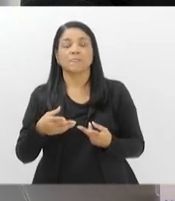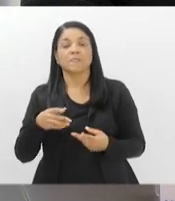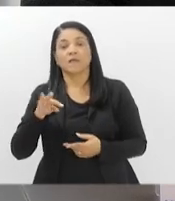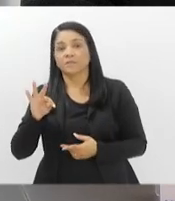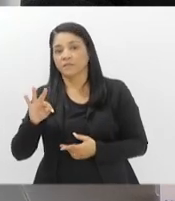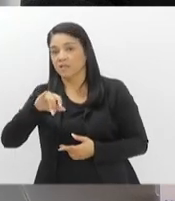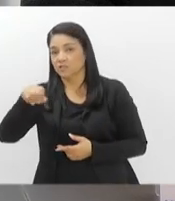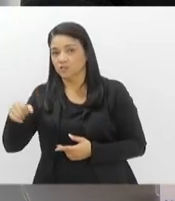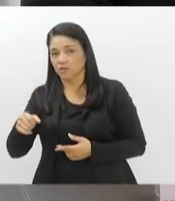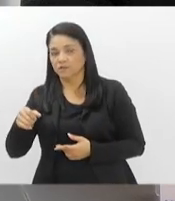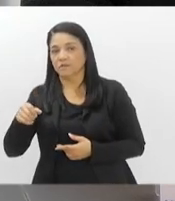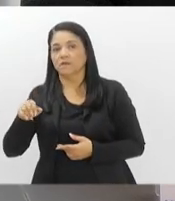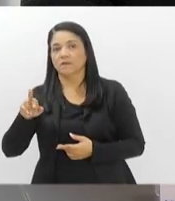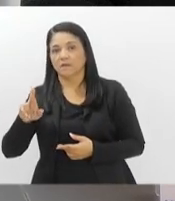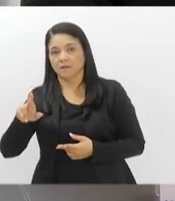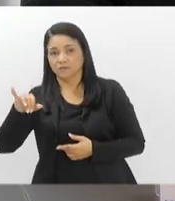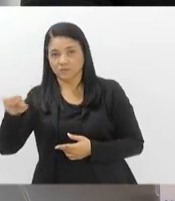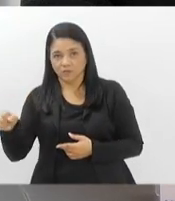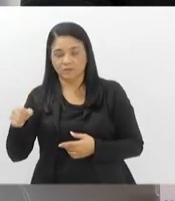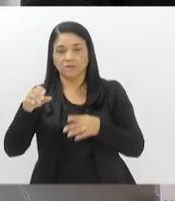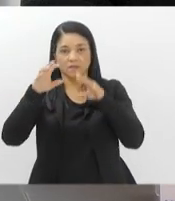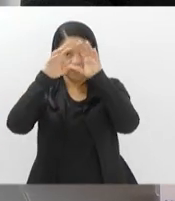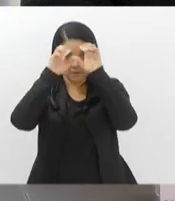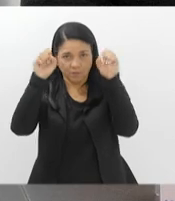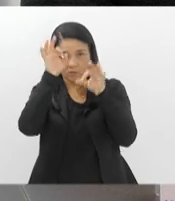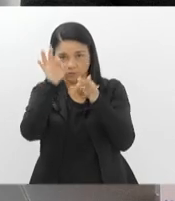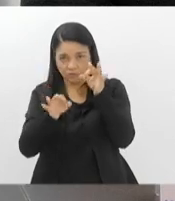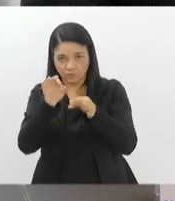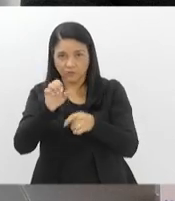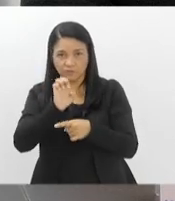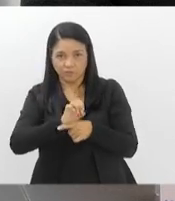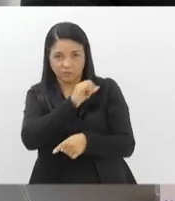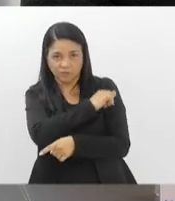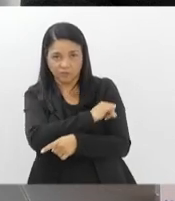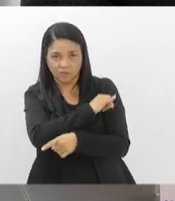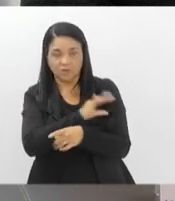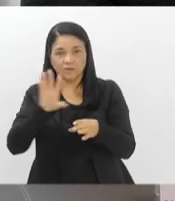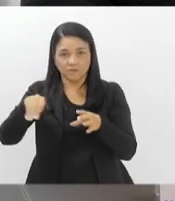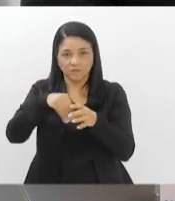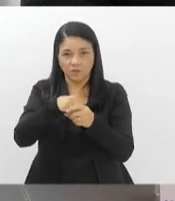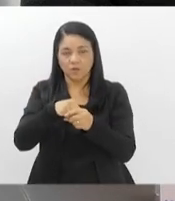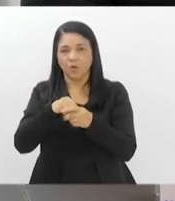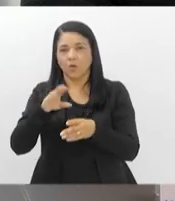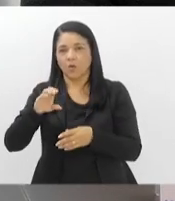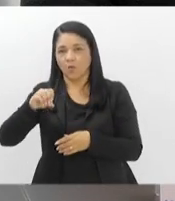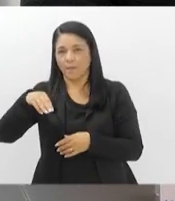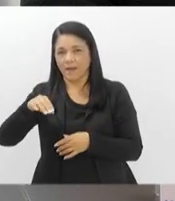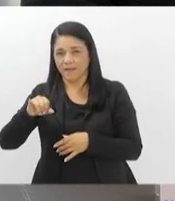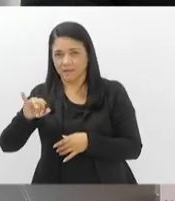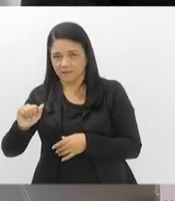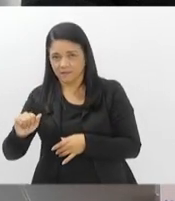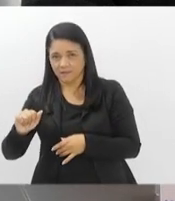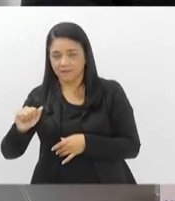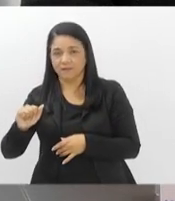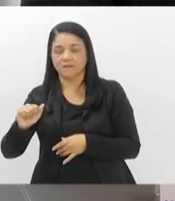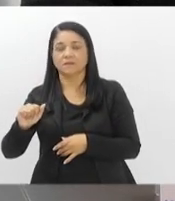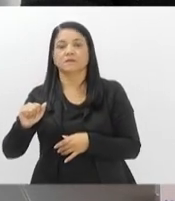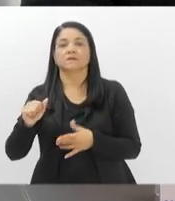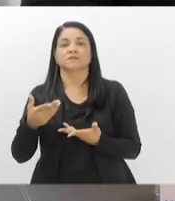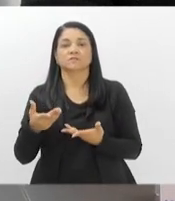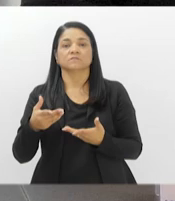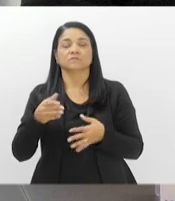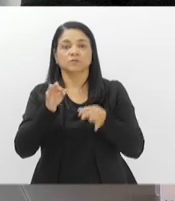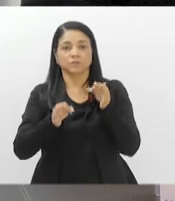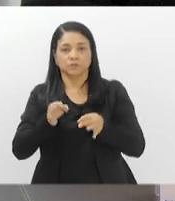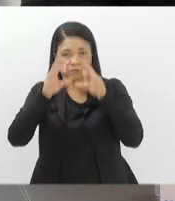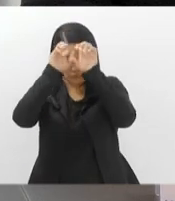TJRJ Tribunal de Justiça do Estado do Rio de Janeiro incluída a comai comissão permanente de acessibilidade e inclusão do Tribunal de